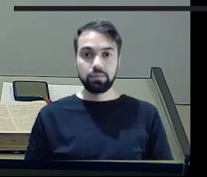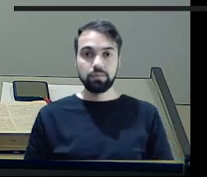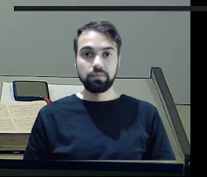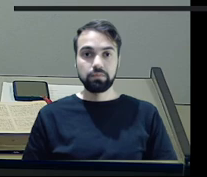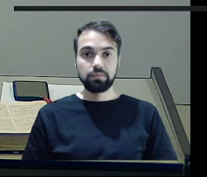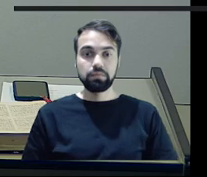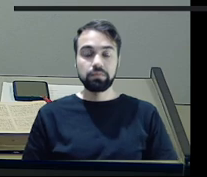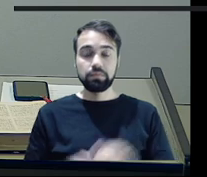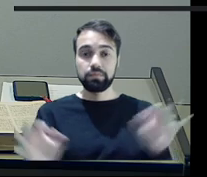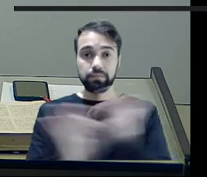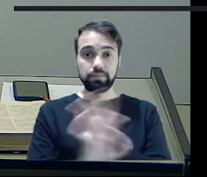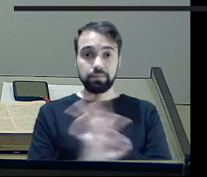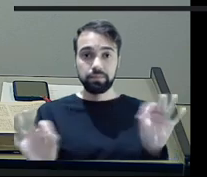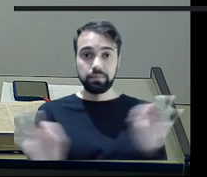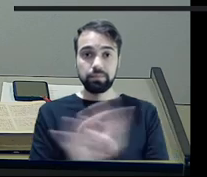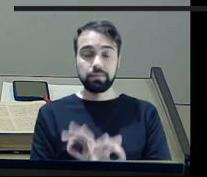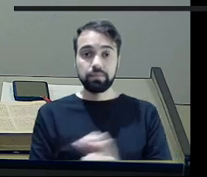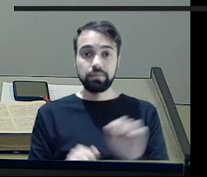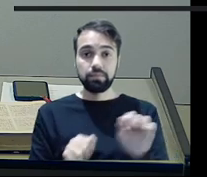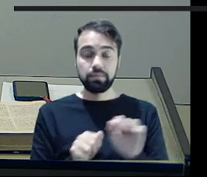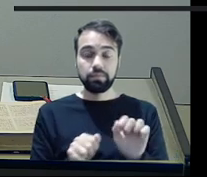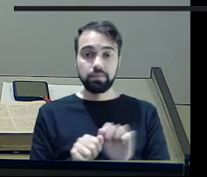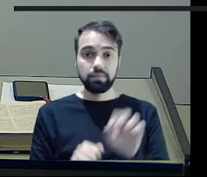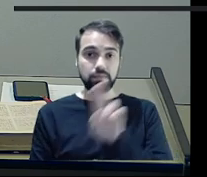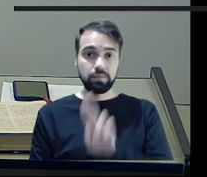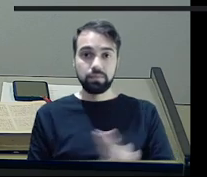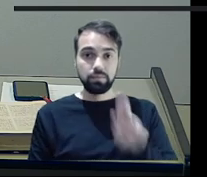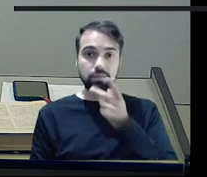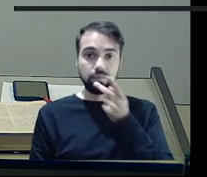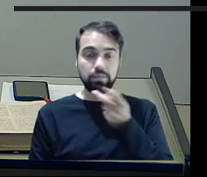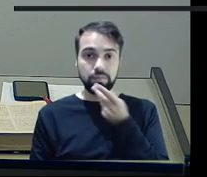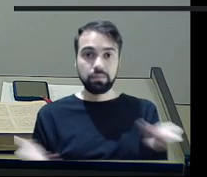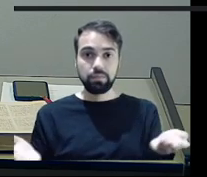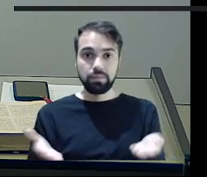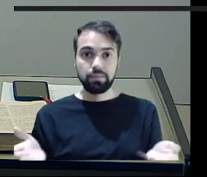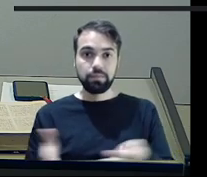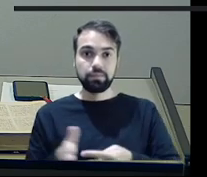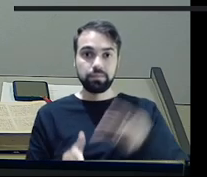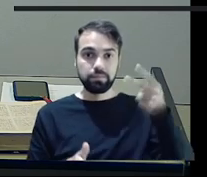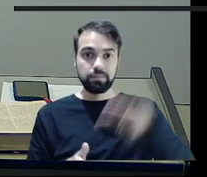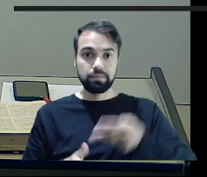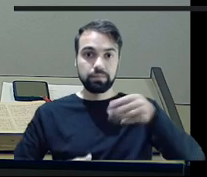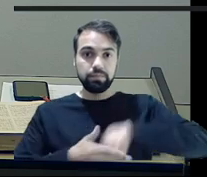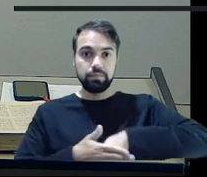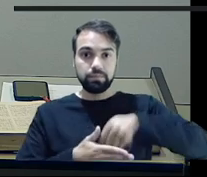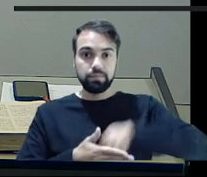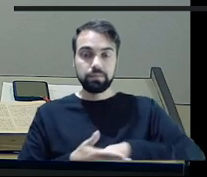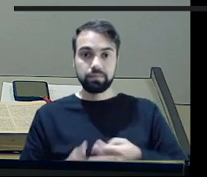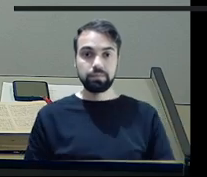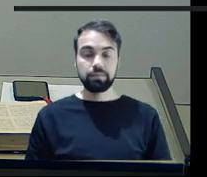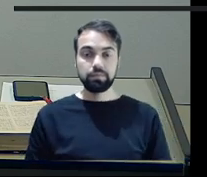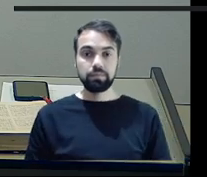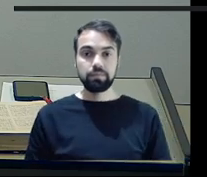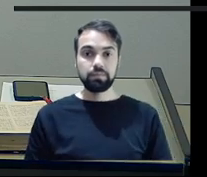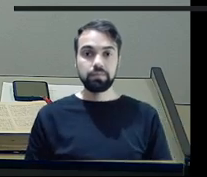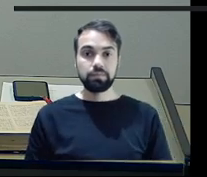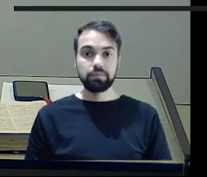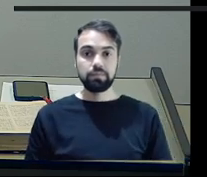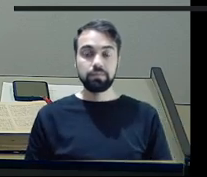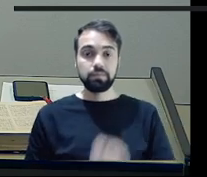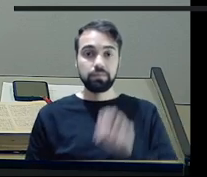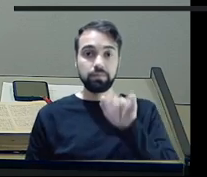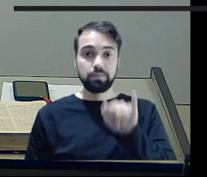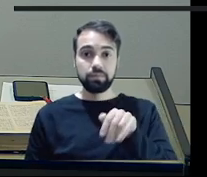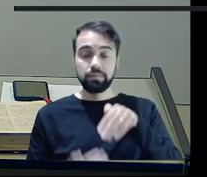Ninguém mais querendo fazer o uso da palavra, coloco em segunda votação. Está em segunda votação. Os que forem a